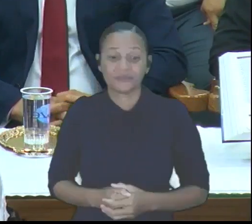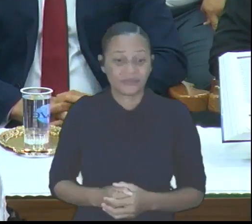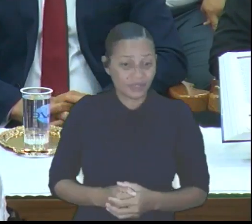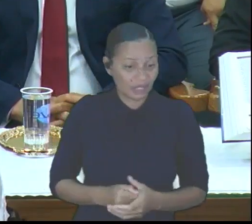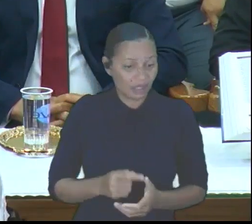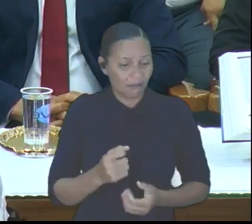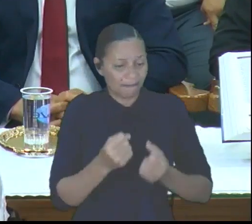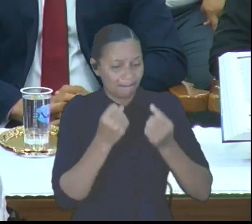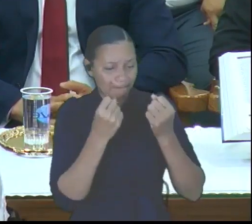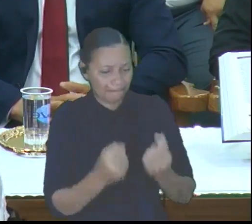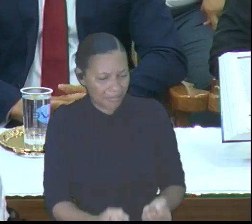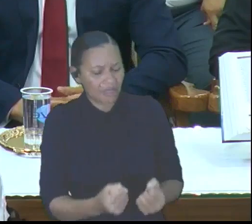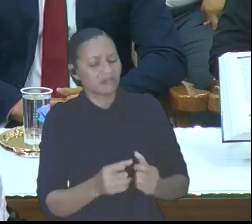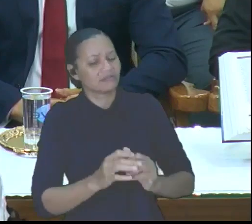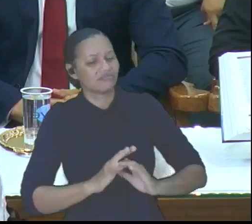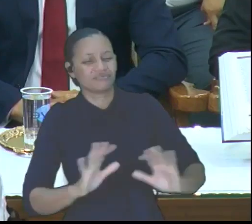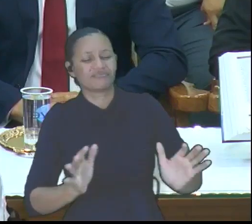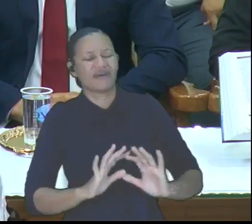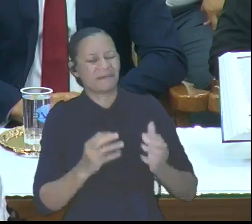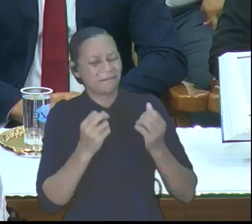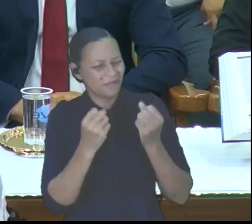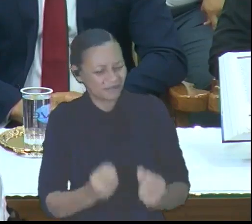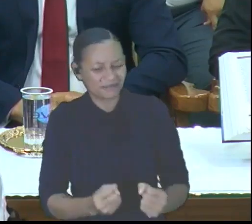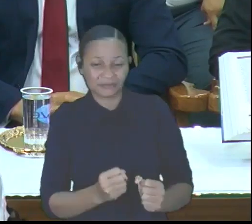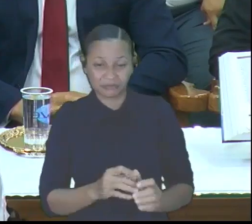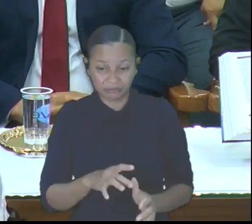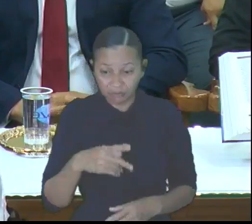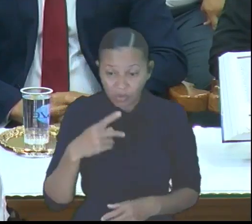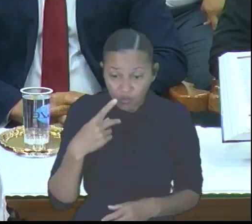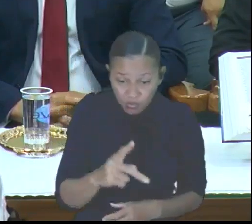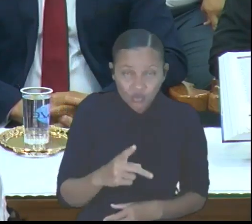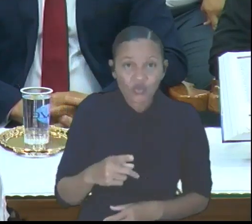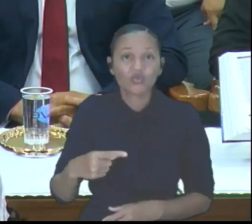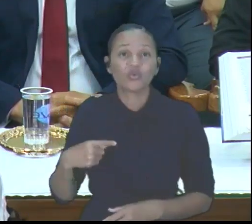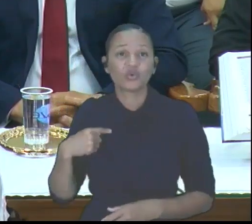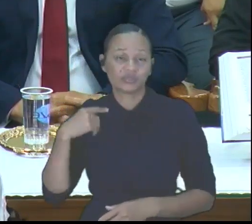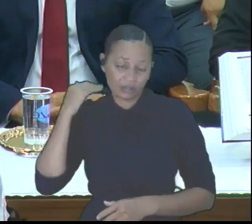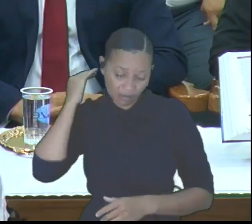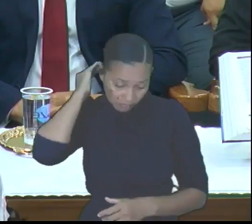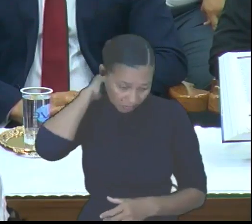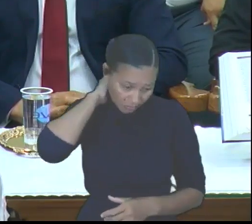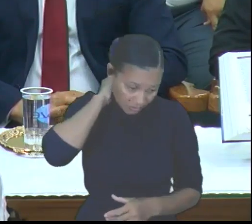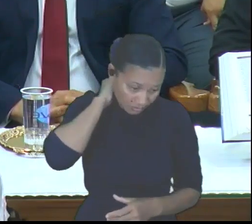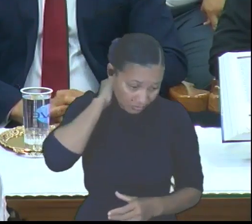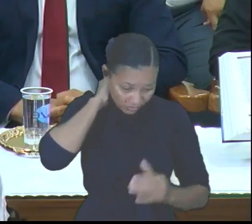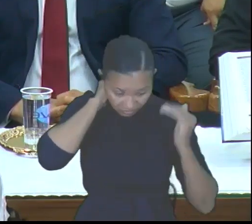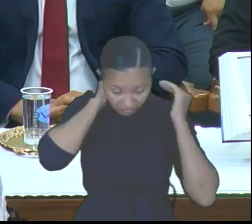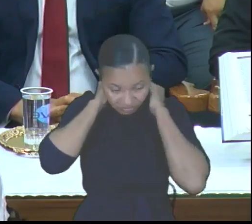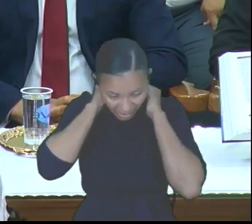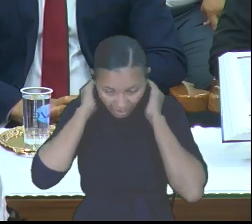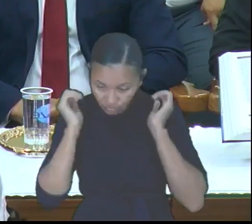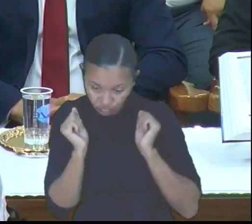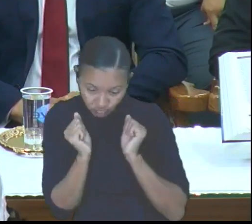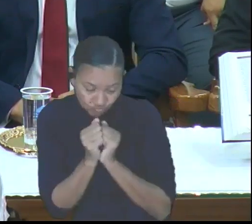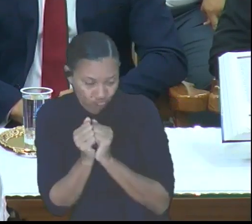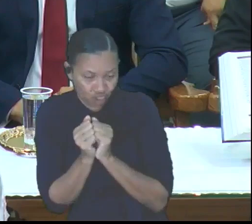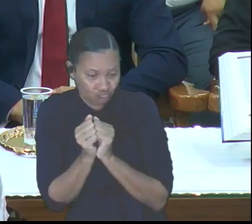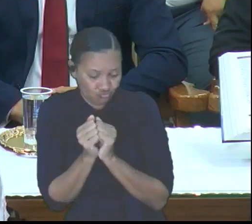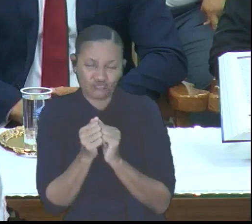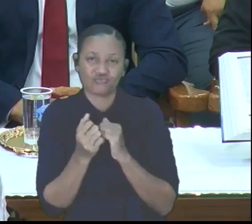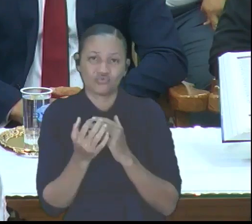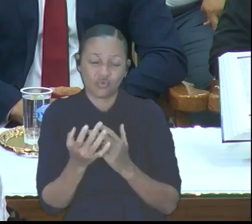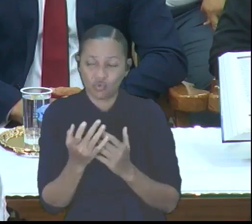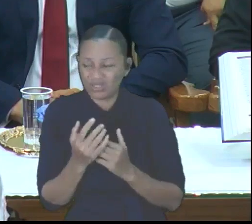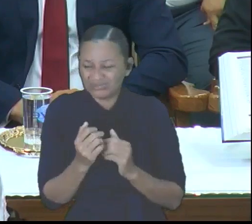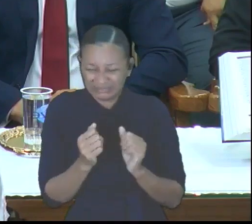esta canga que ela vai te sobrecarregar. Pega o teu pescocinho e bota na minha. E quando apertar, só olha